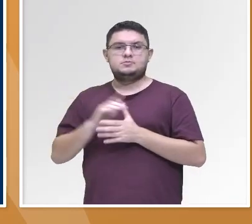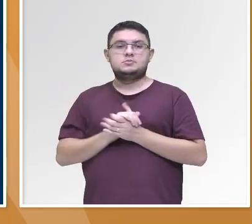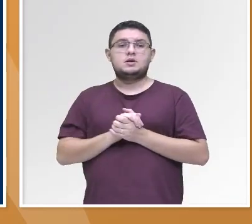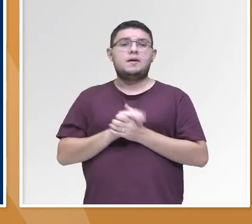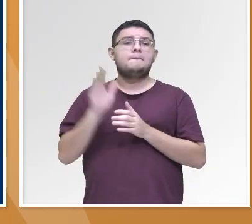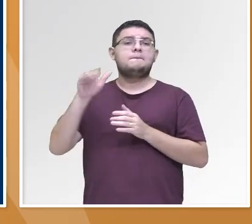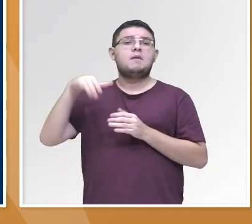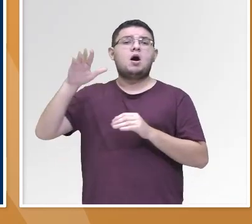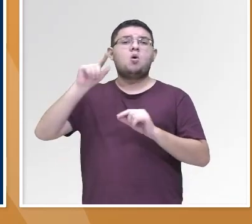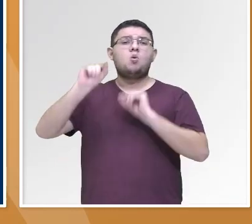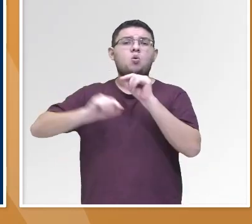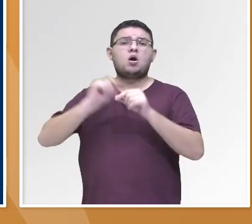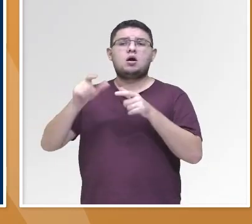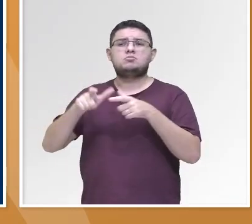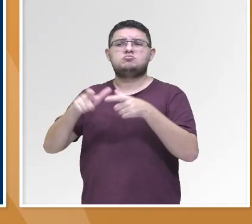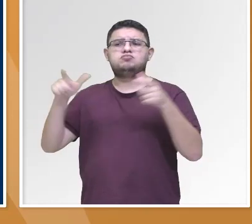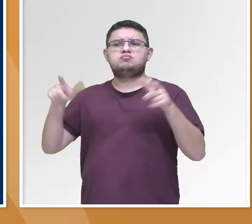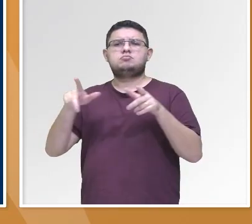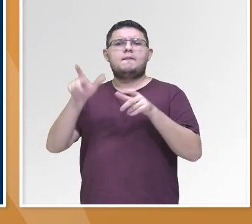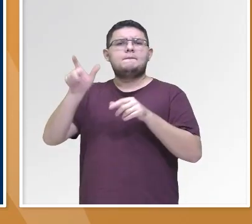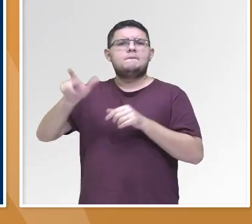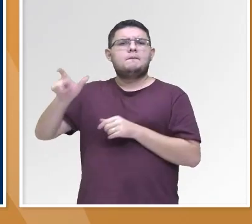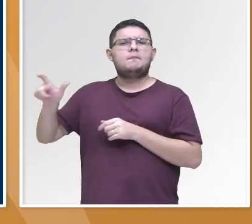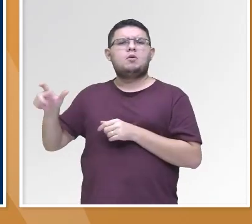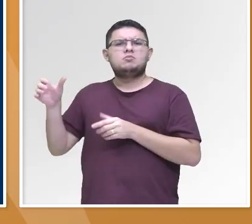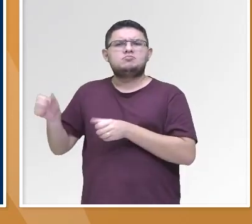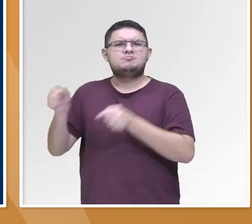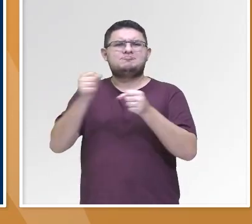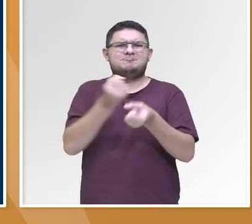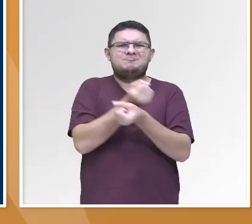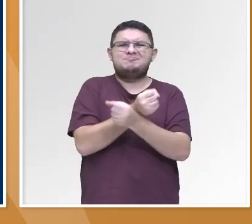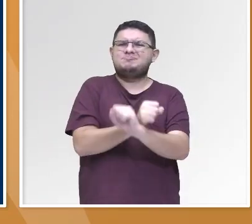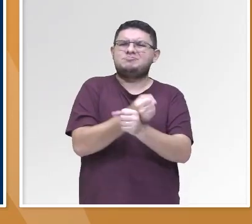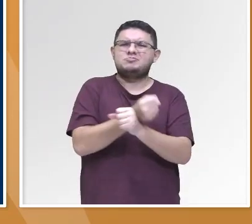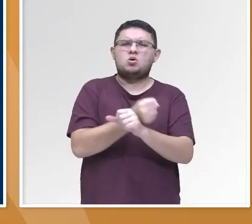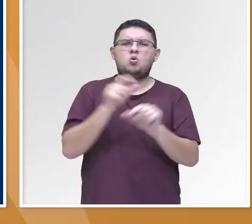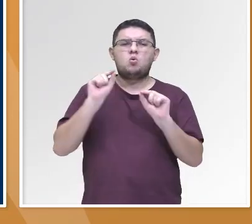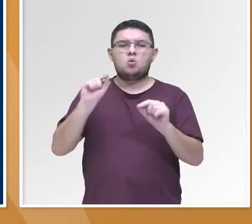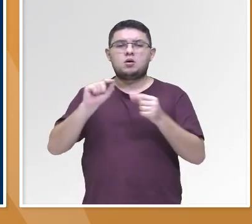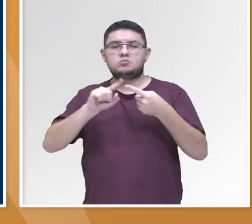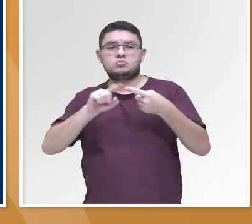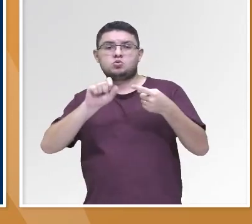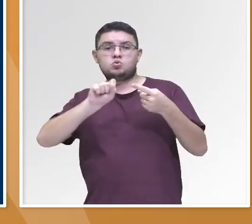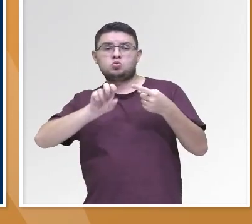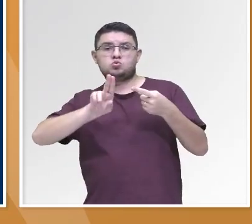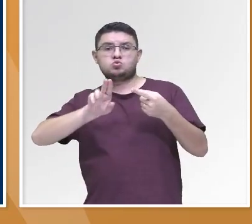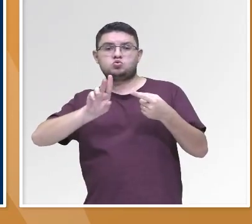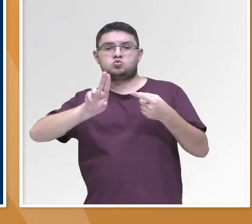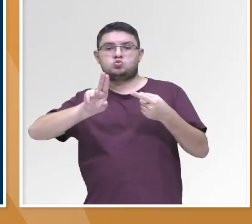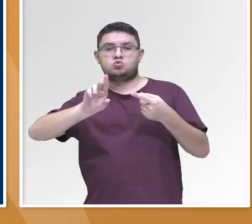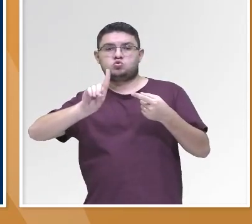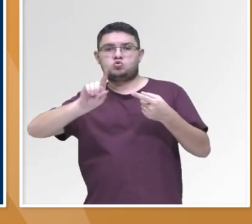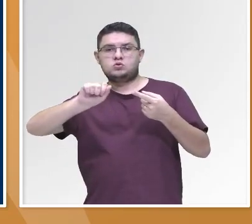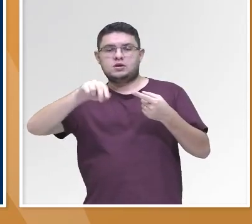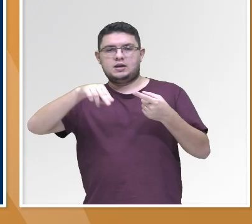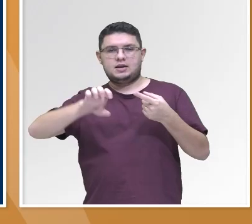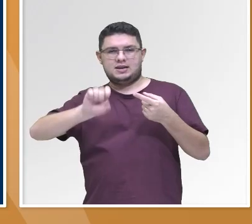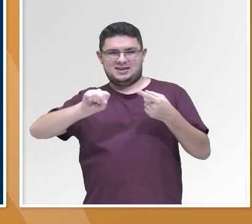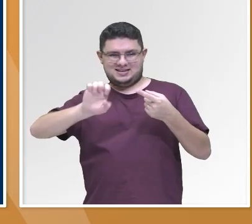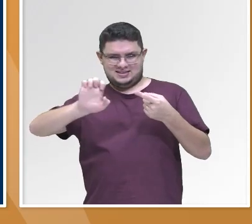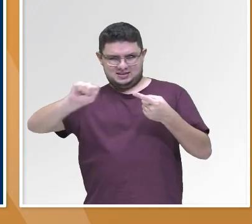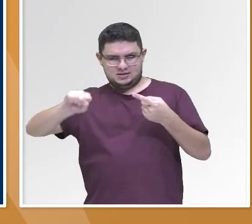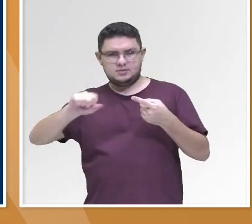pelo tráfico negreiro para o Brasil colônia foram, primeiro, os sudaneses, tá? Que eram das culturas